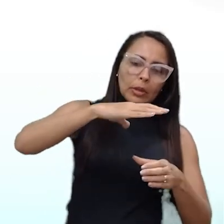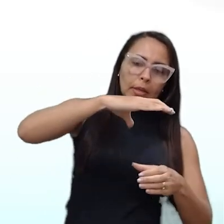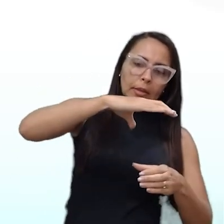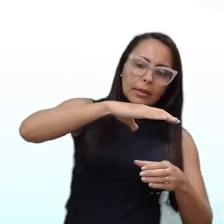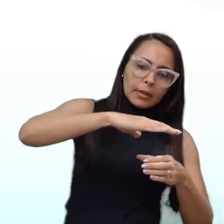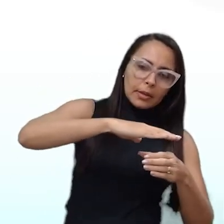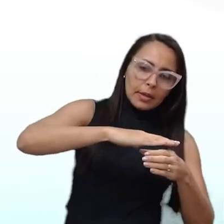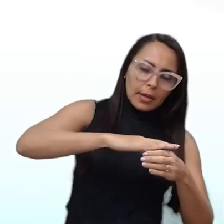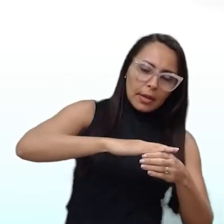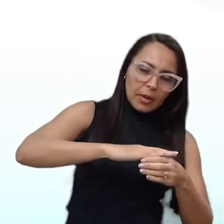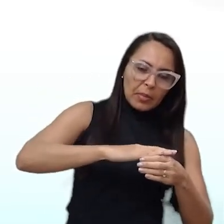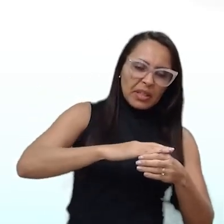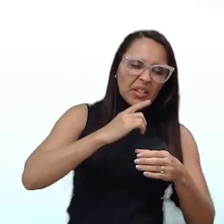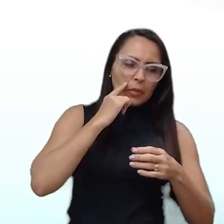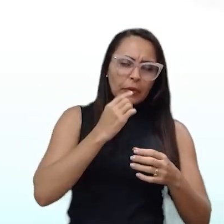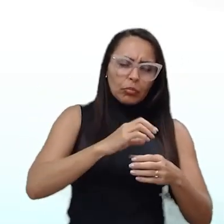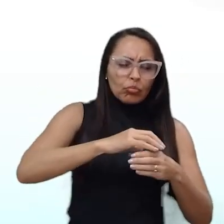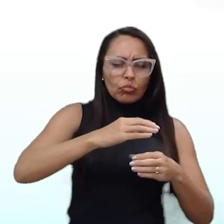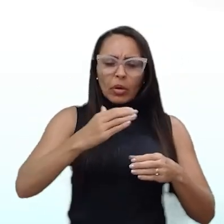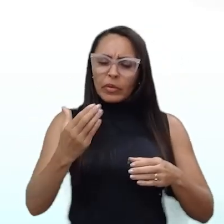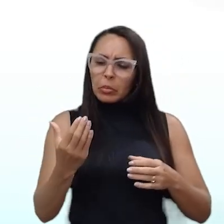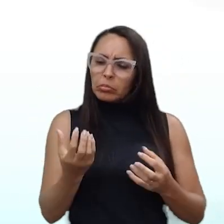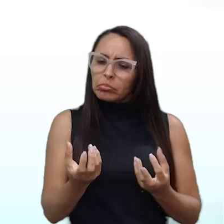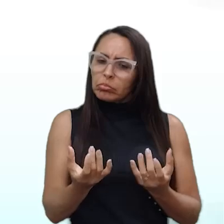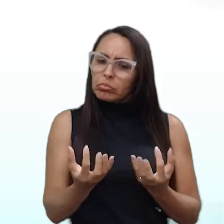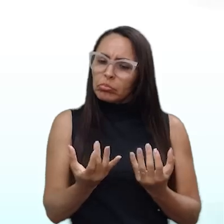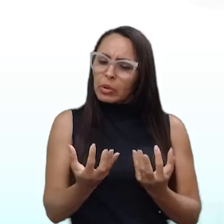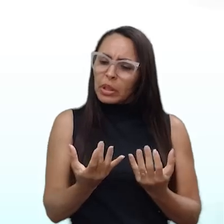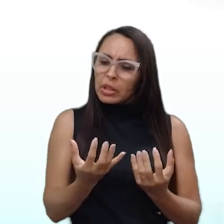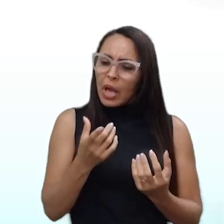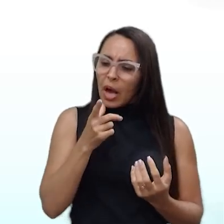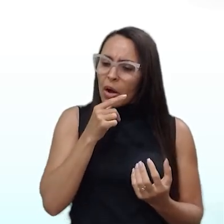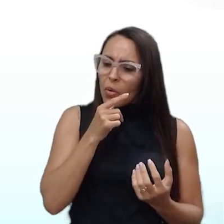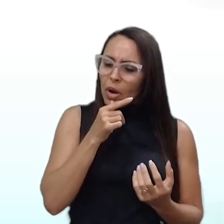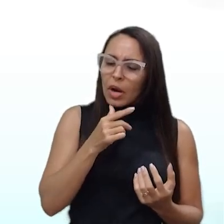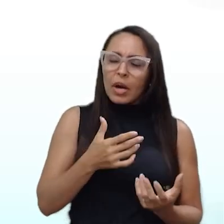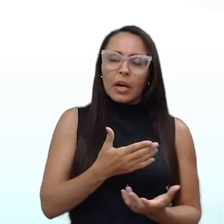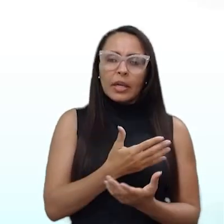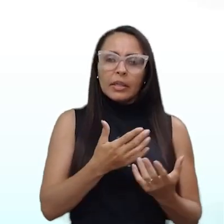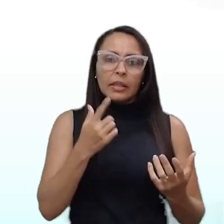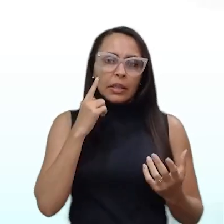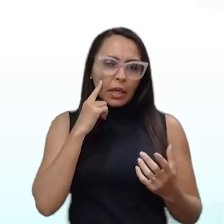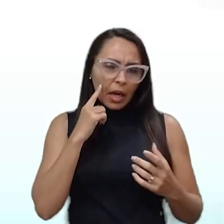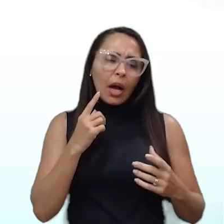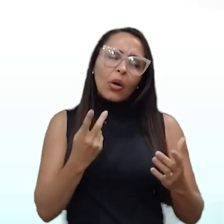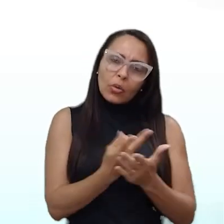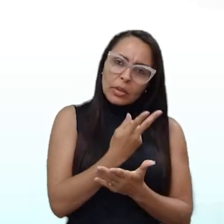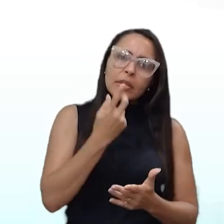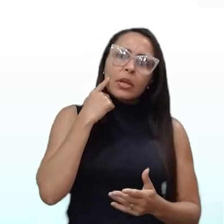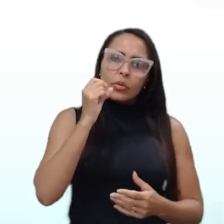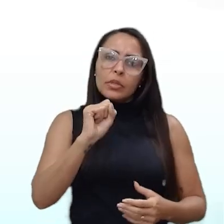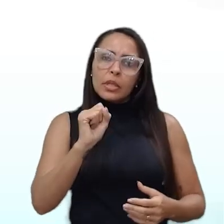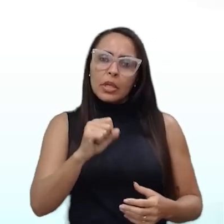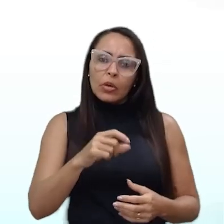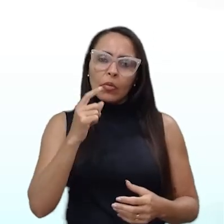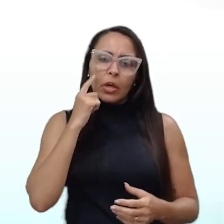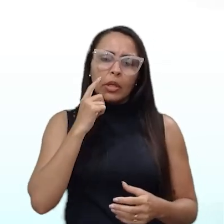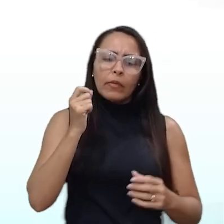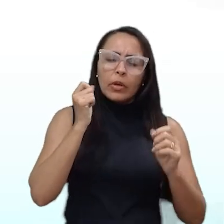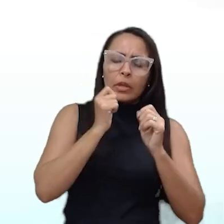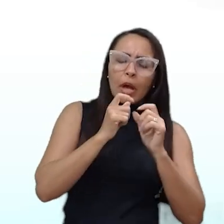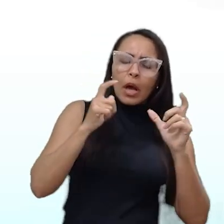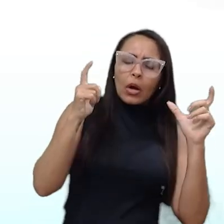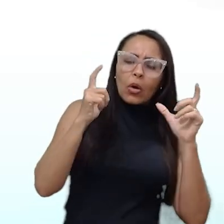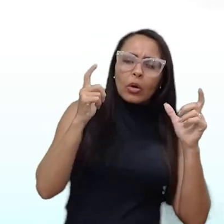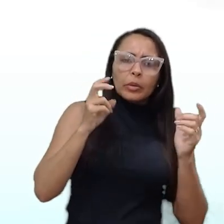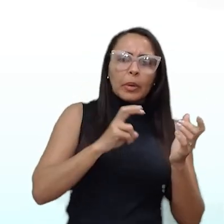quando você tira, fica caindo aquelas gotinhas de água? Pois bem, aquilo dali ocorreu por causa da condensação. Ou quando você acorda de manhã e